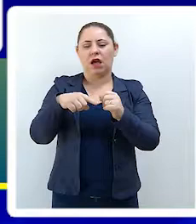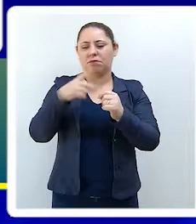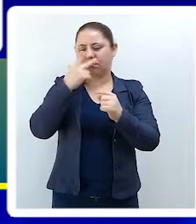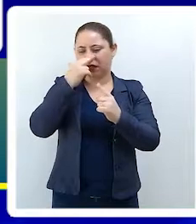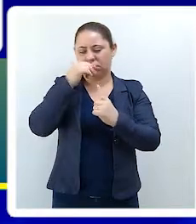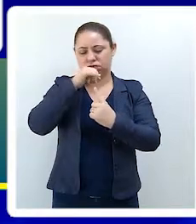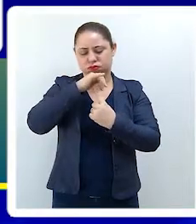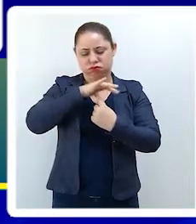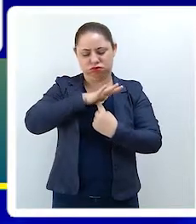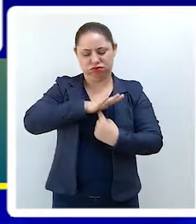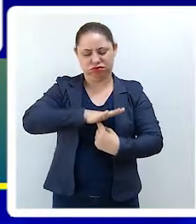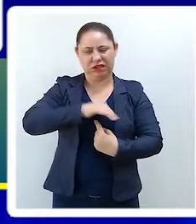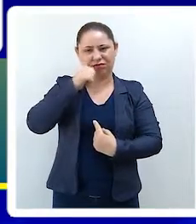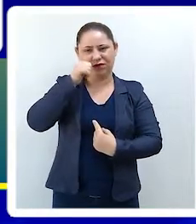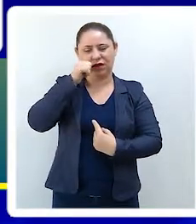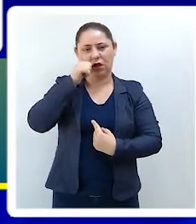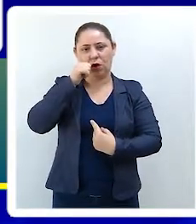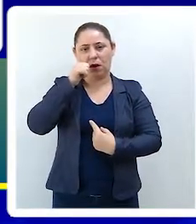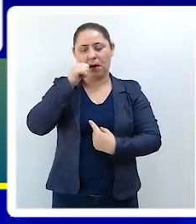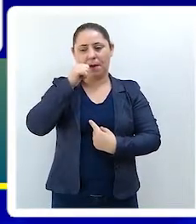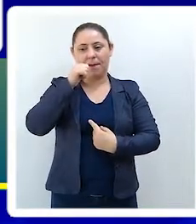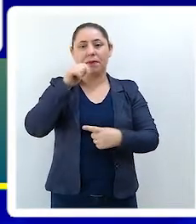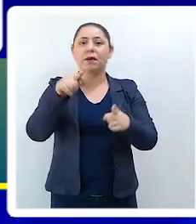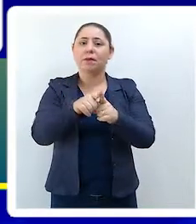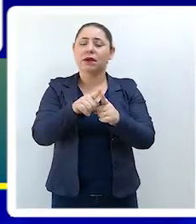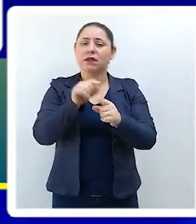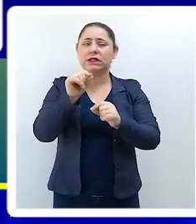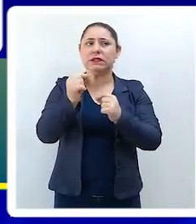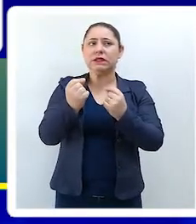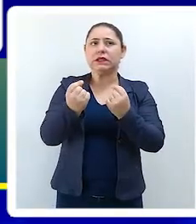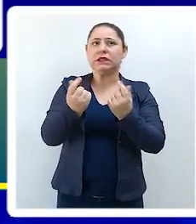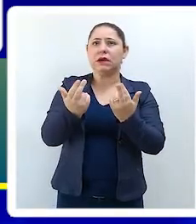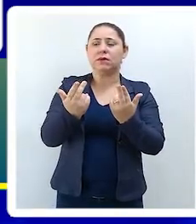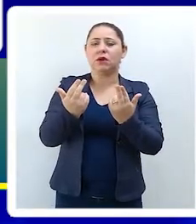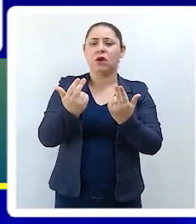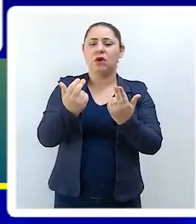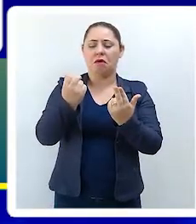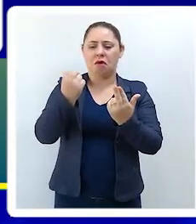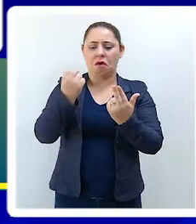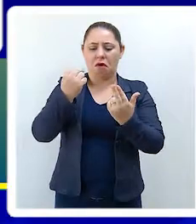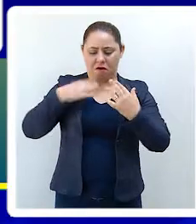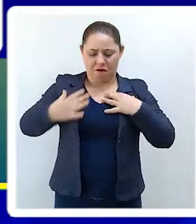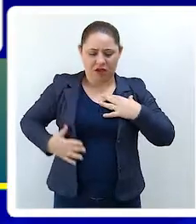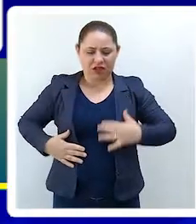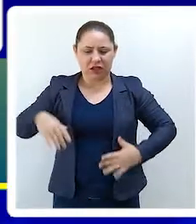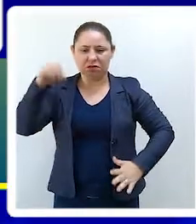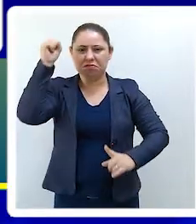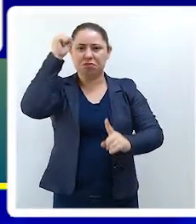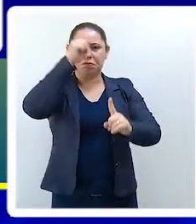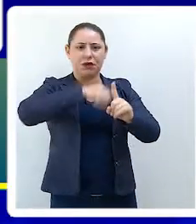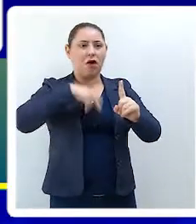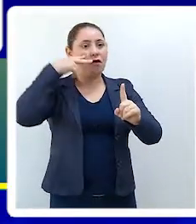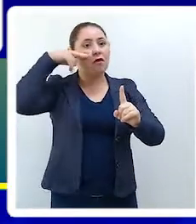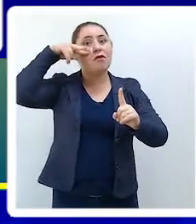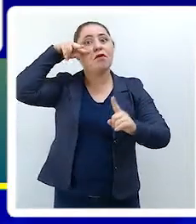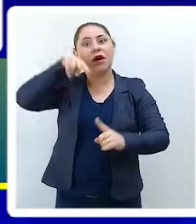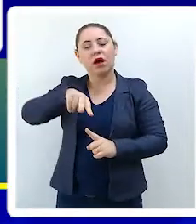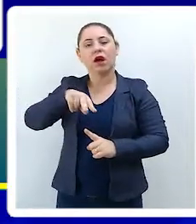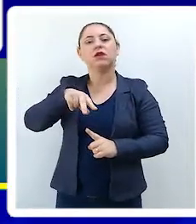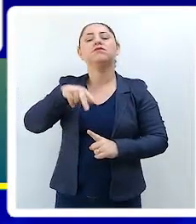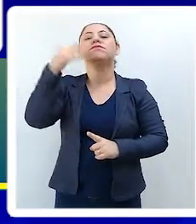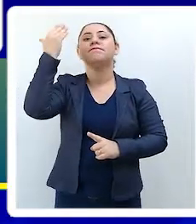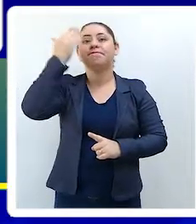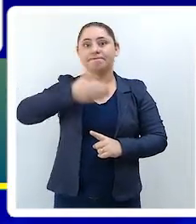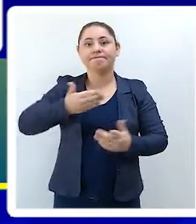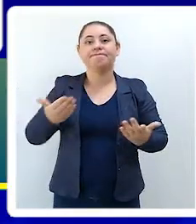efeitos muito mais negativos nas mulheres do que a própria violência física, porque a violência física, ela é visível,